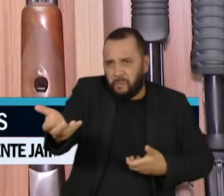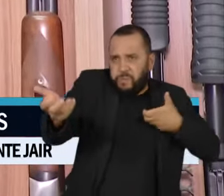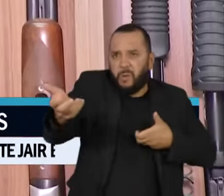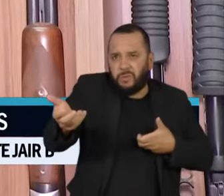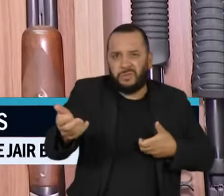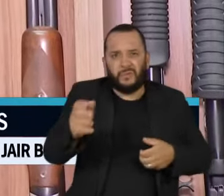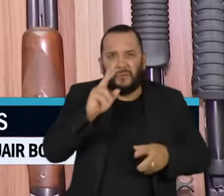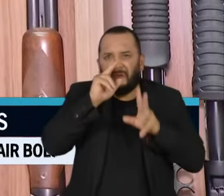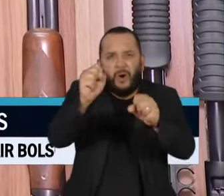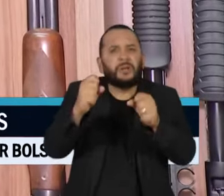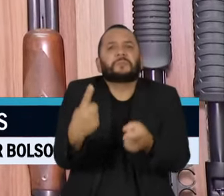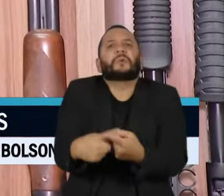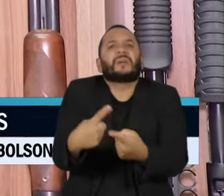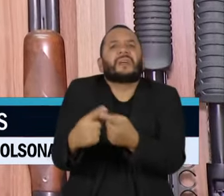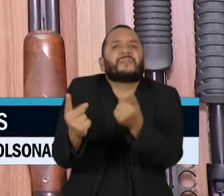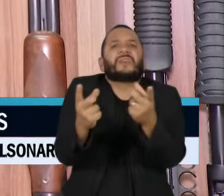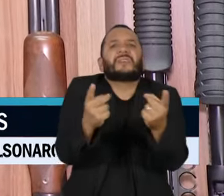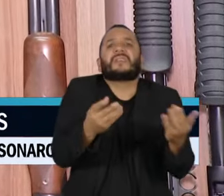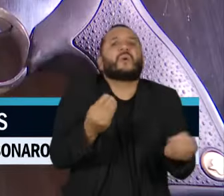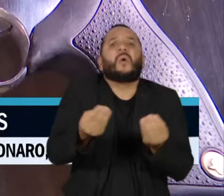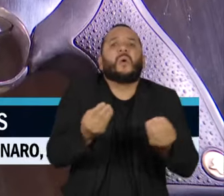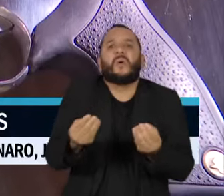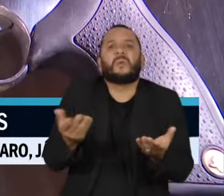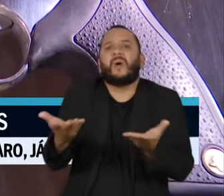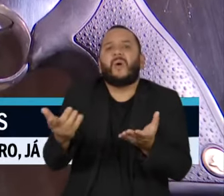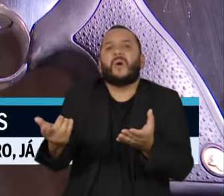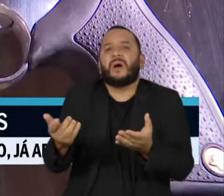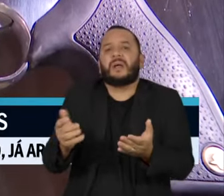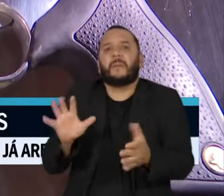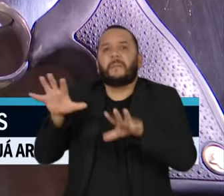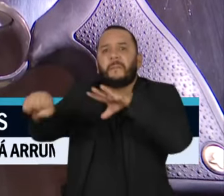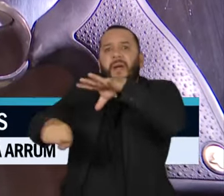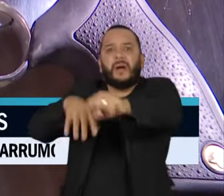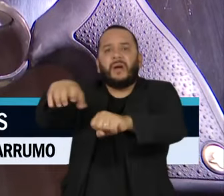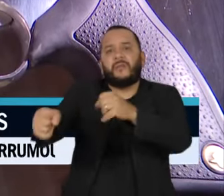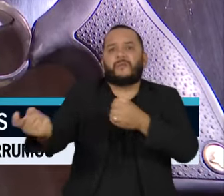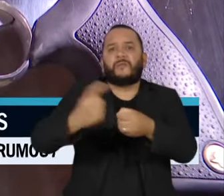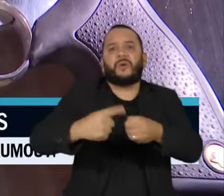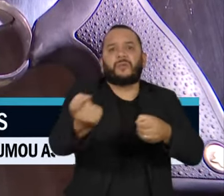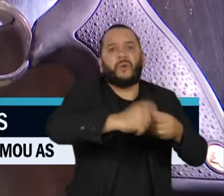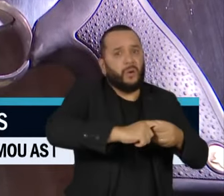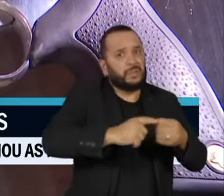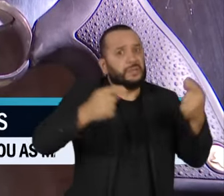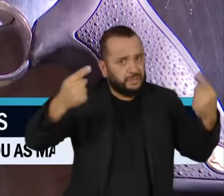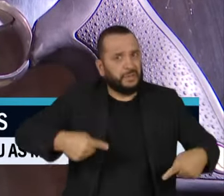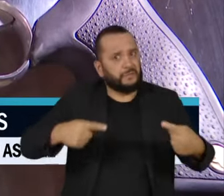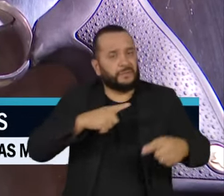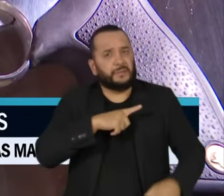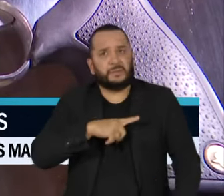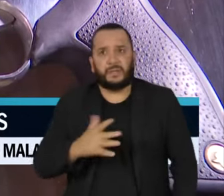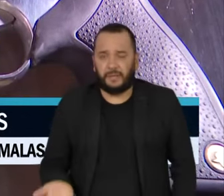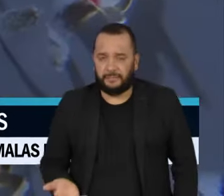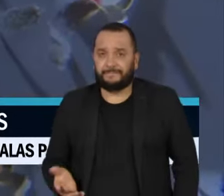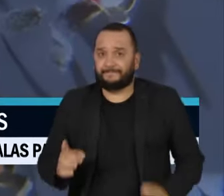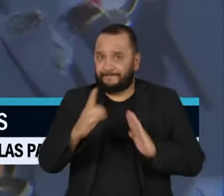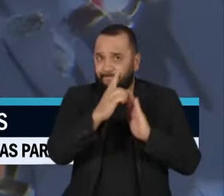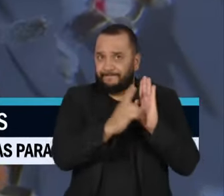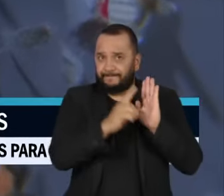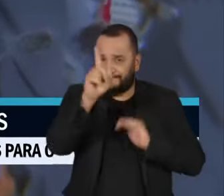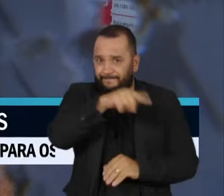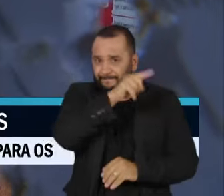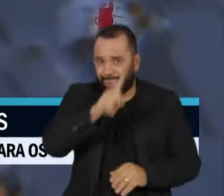circulação. E como nós vamos retirar isso? Esse vai ser um desafio também muito grande. Parte das anulações afeta